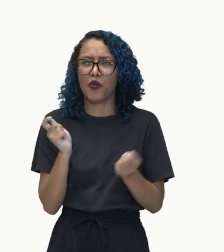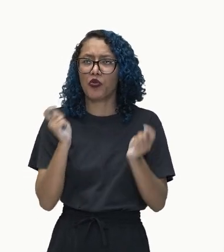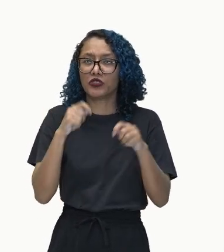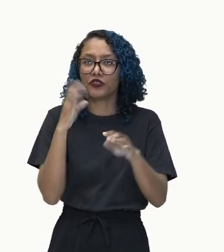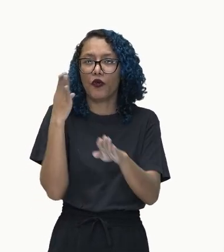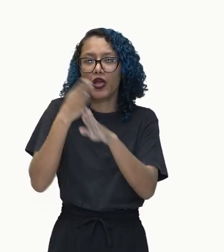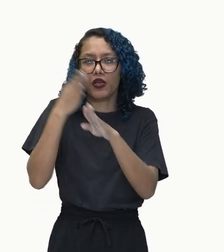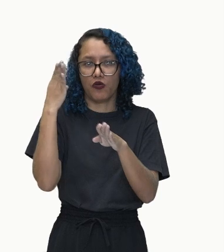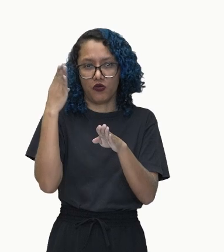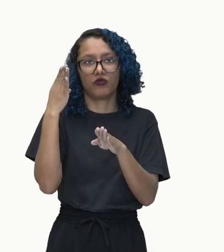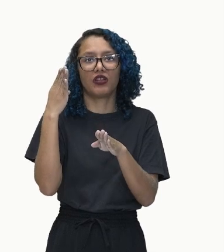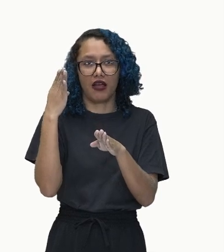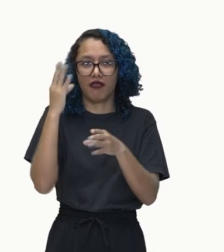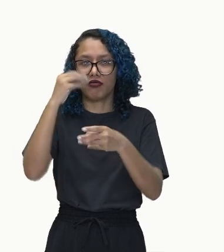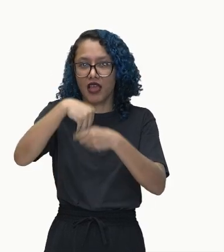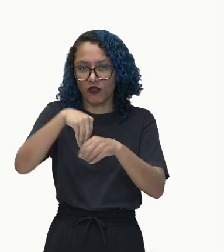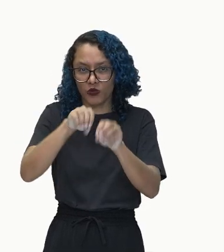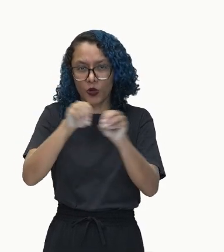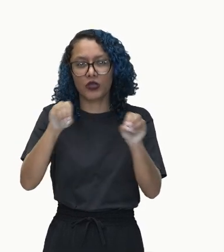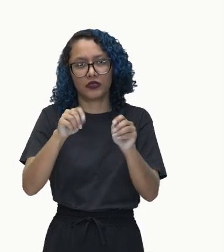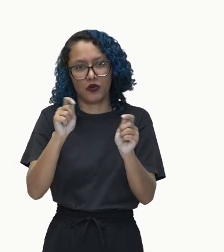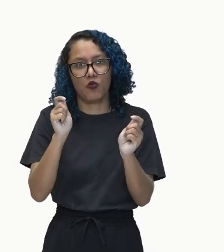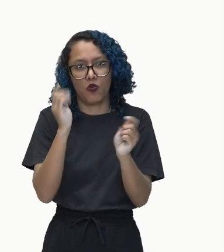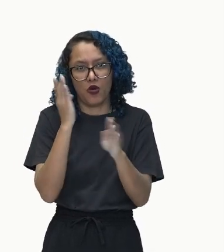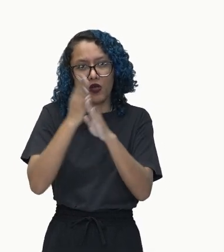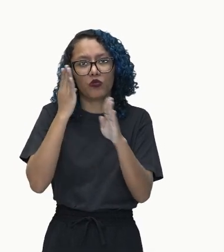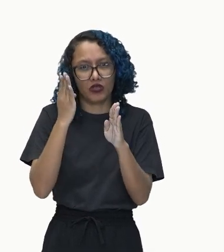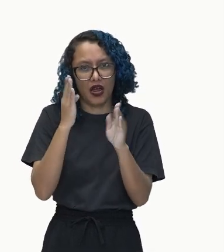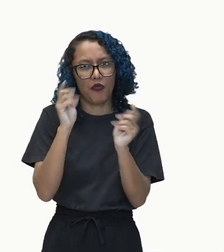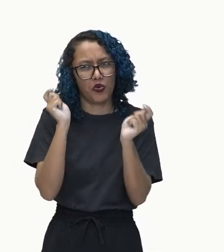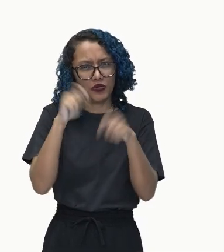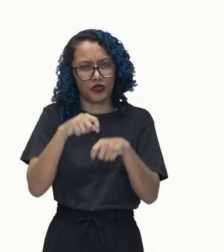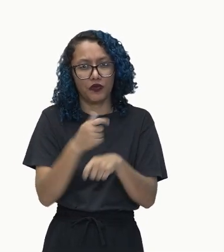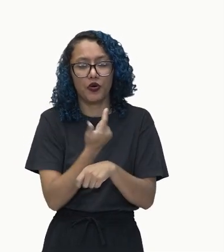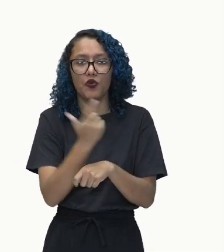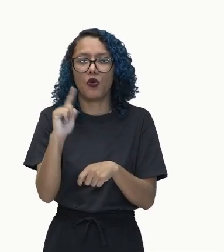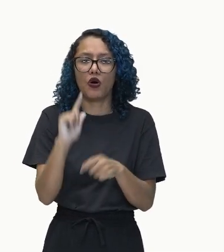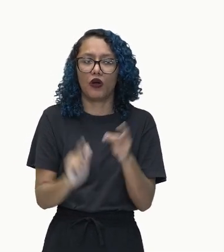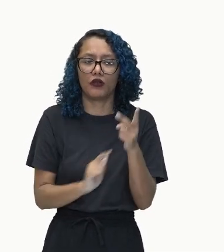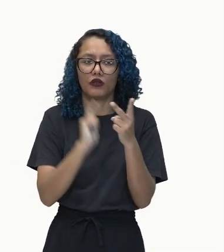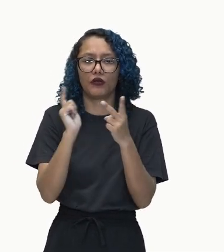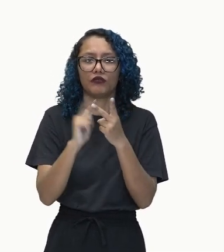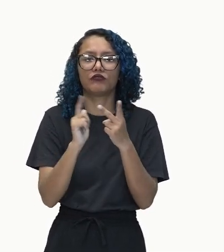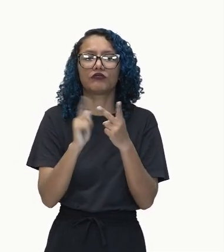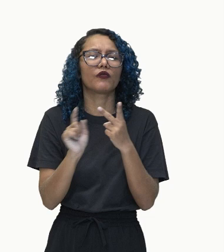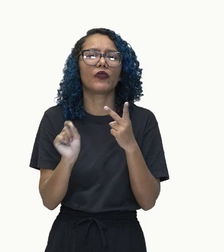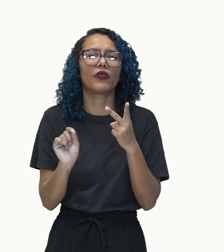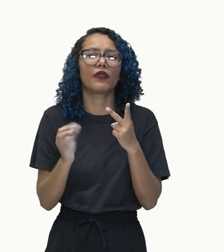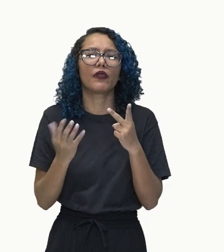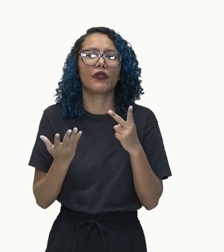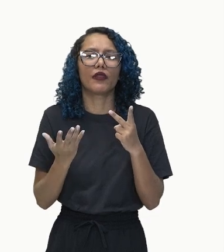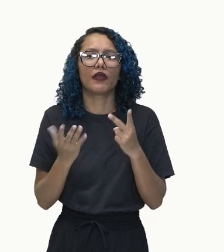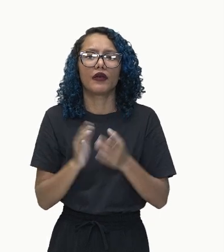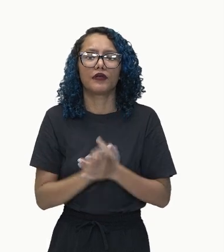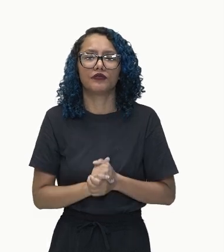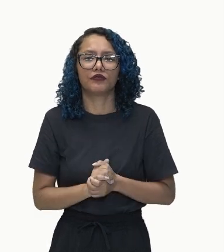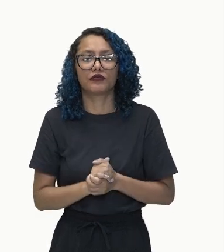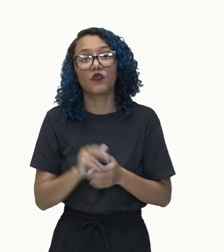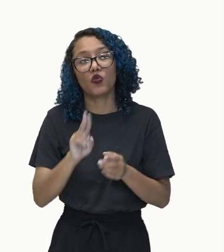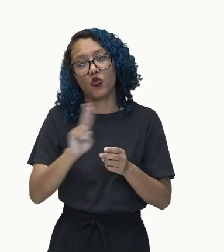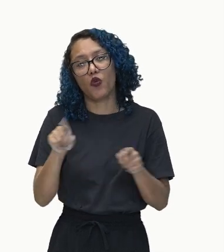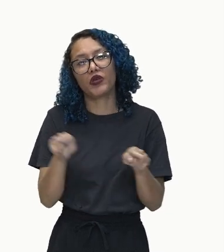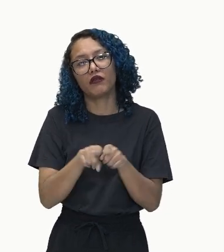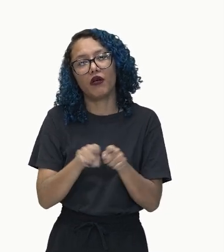determinar quem é esse sujeito na oração. E o sujeito indeterminado, como o nome já diz também,